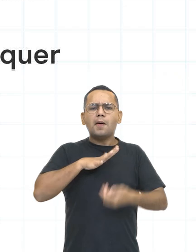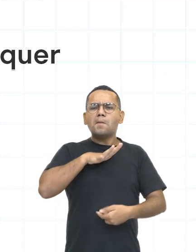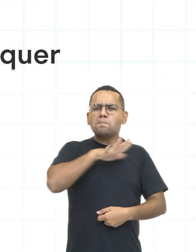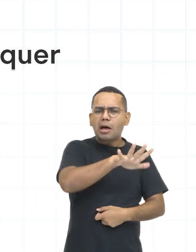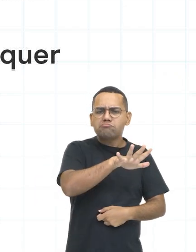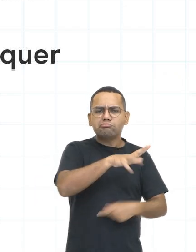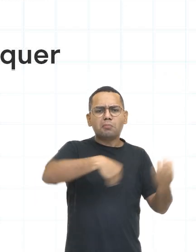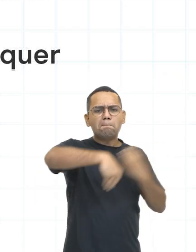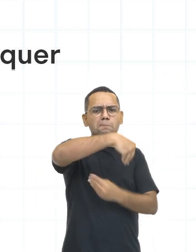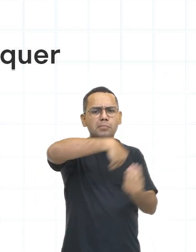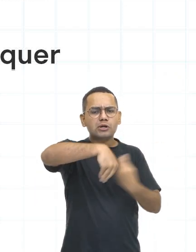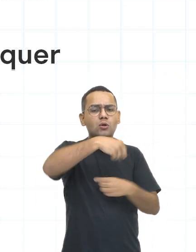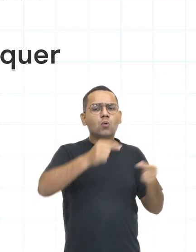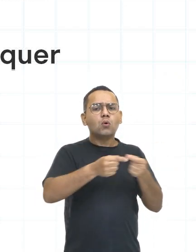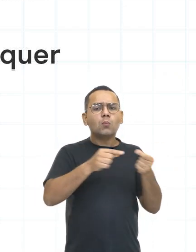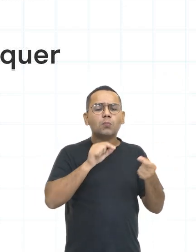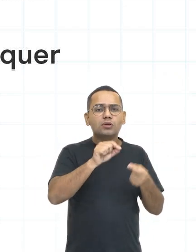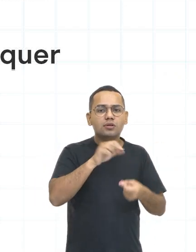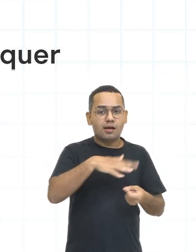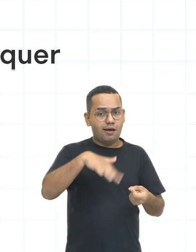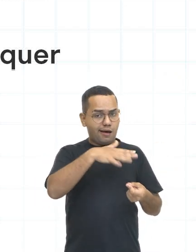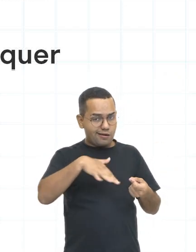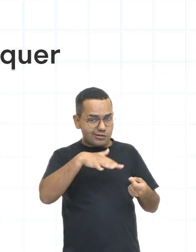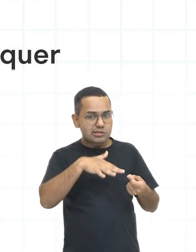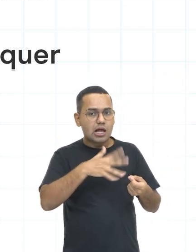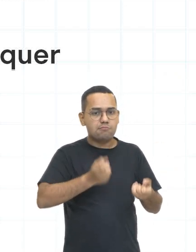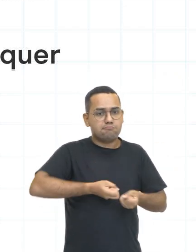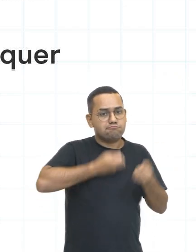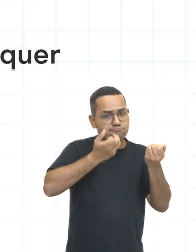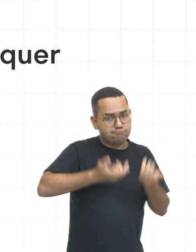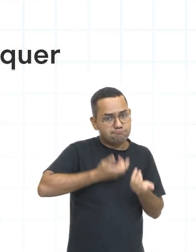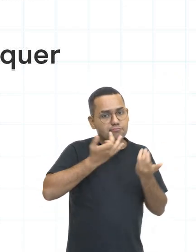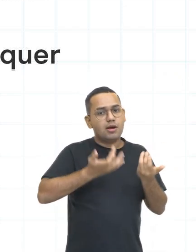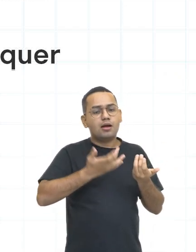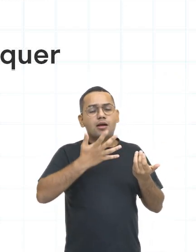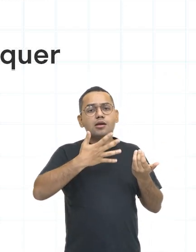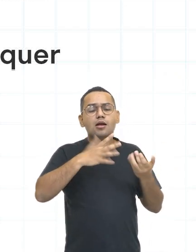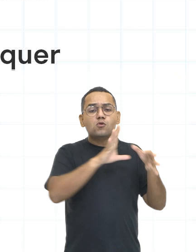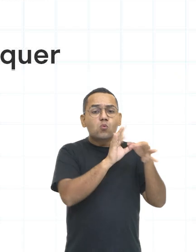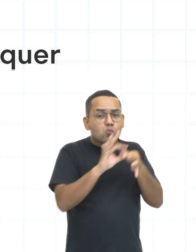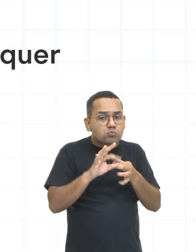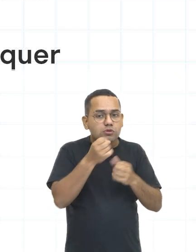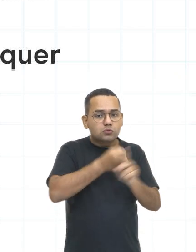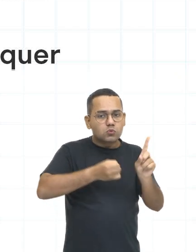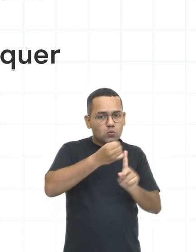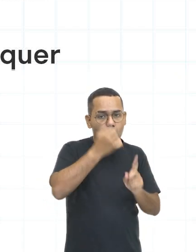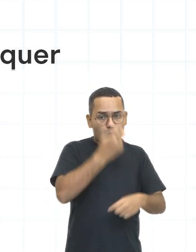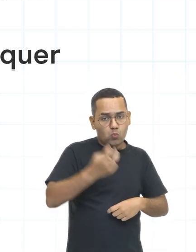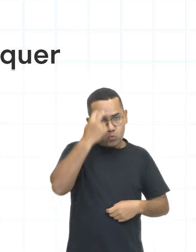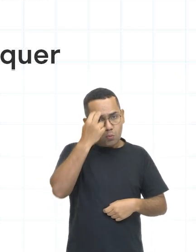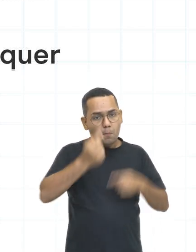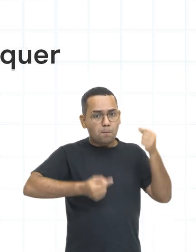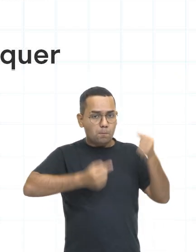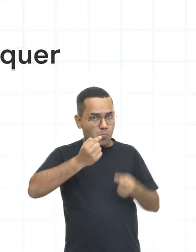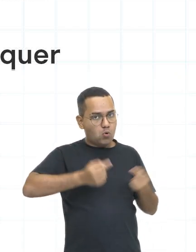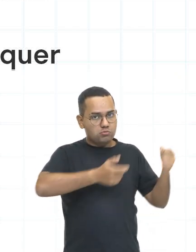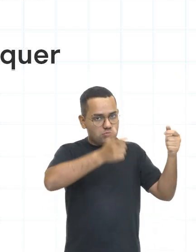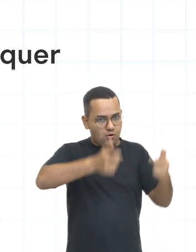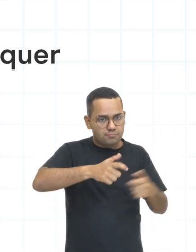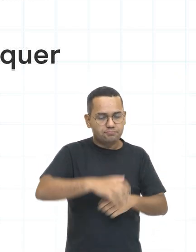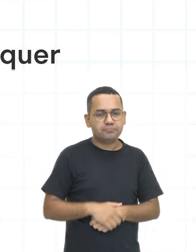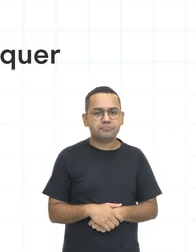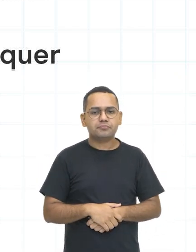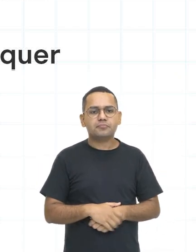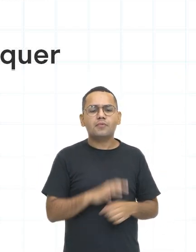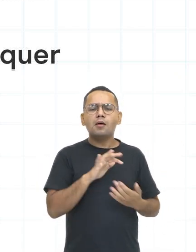poéticas, integrando o contexto social, cultural e político onde está inserido. O rap, na maioria das vezes,